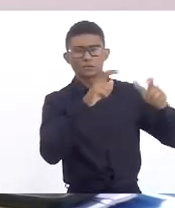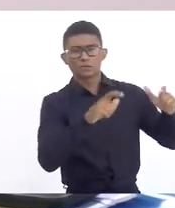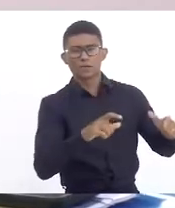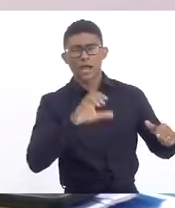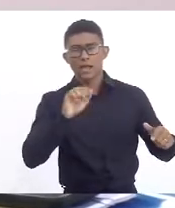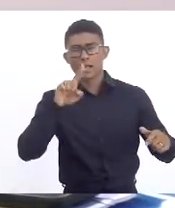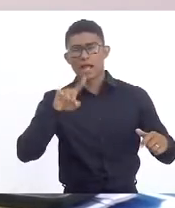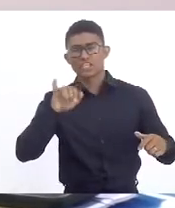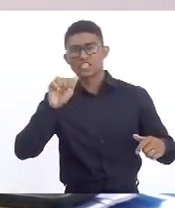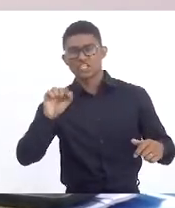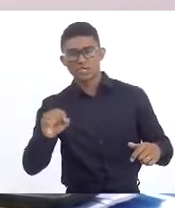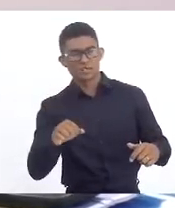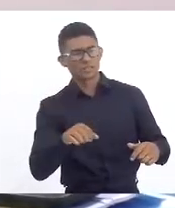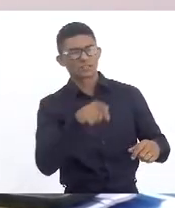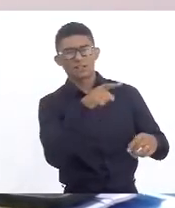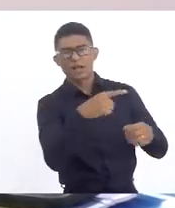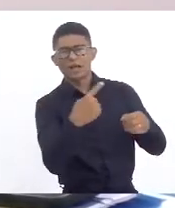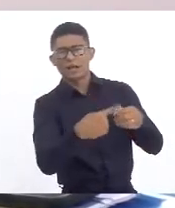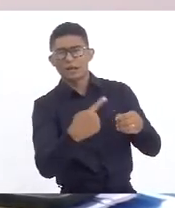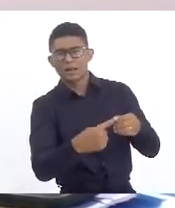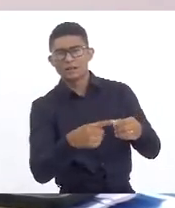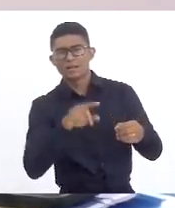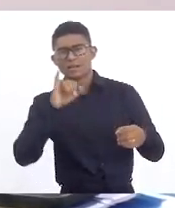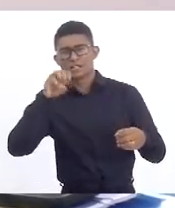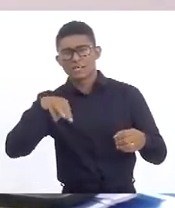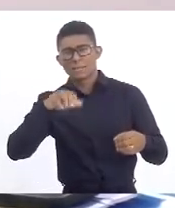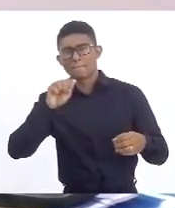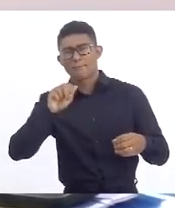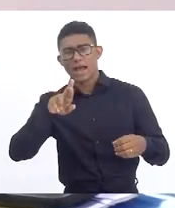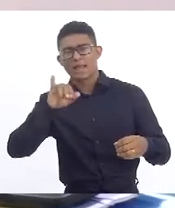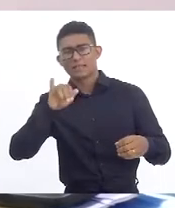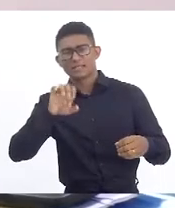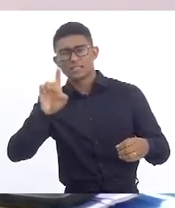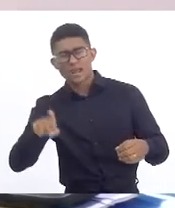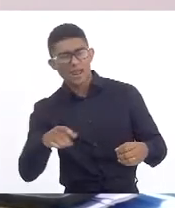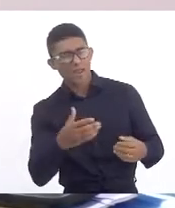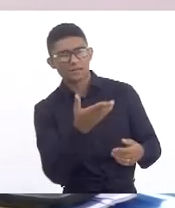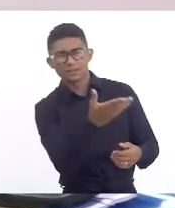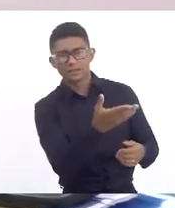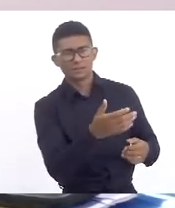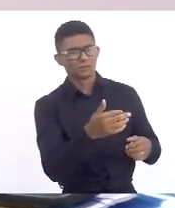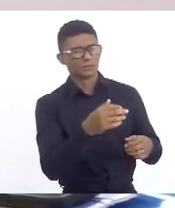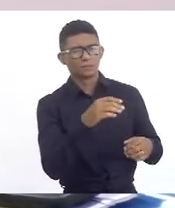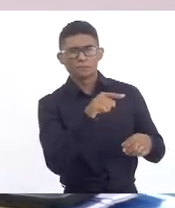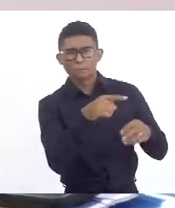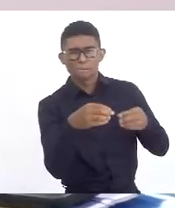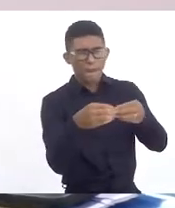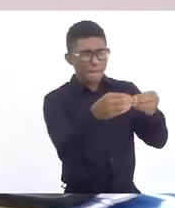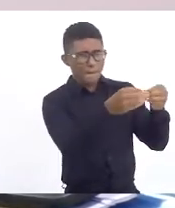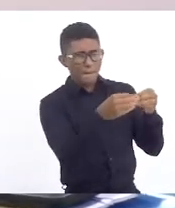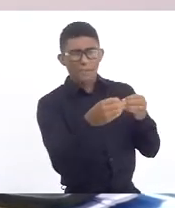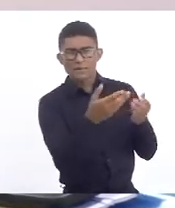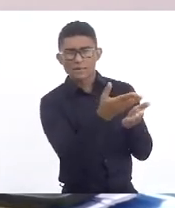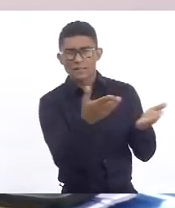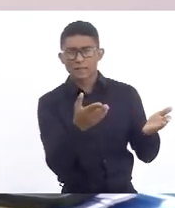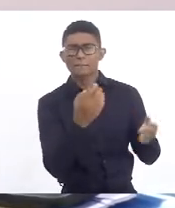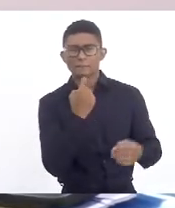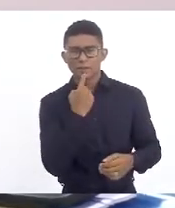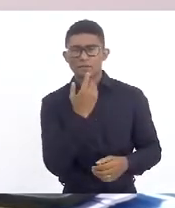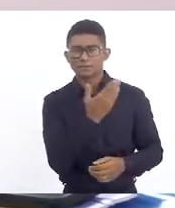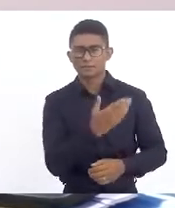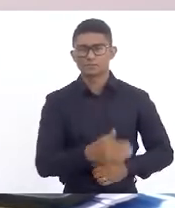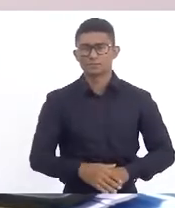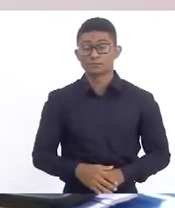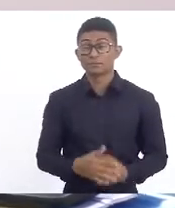de Imbarie, Xerém, periferia. Toda aquela parte da franja, a gente chama de terceiro e quarto distrito de Caxias, que era o investimento do terceiro subcrédito. E uma